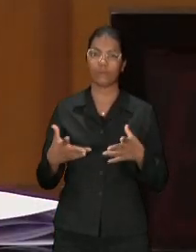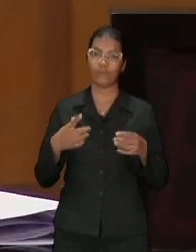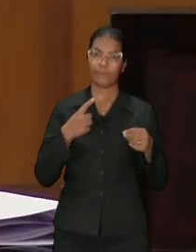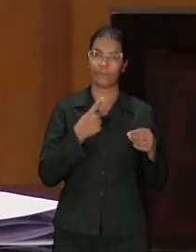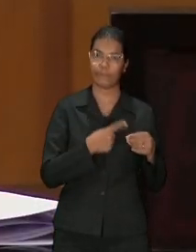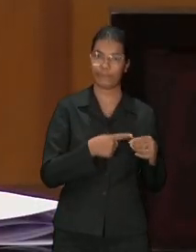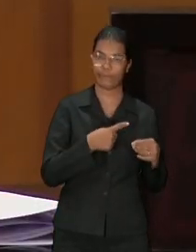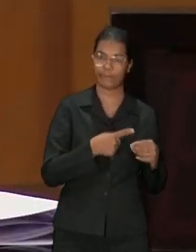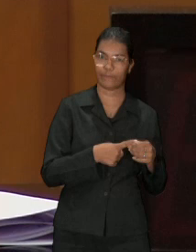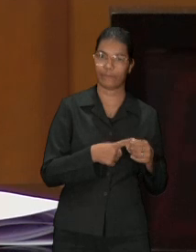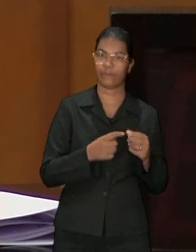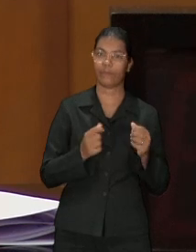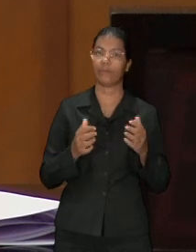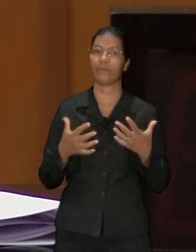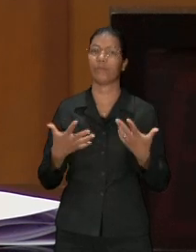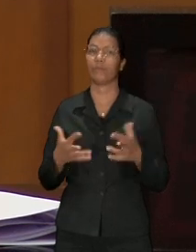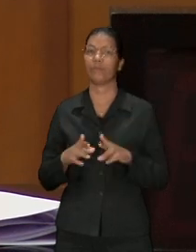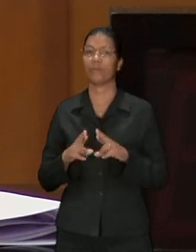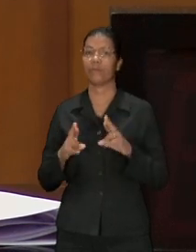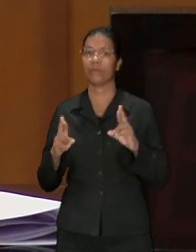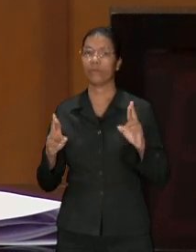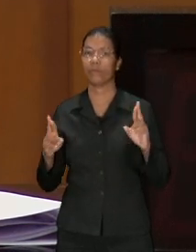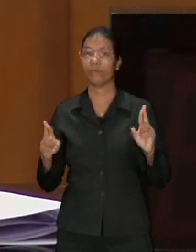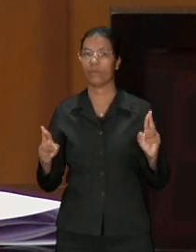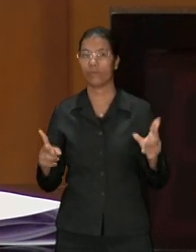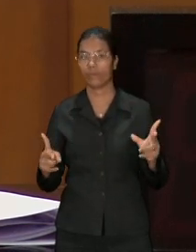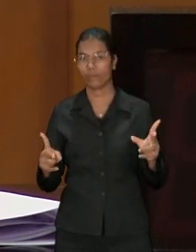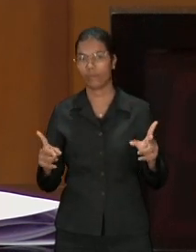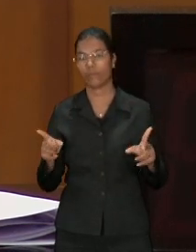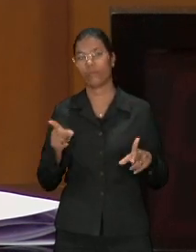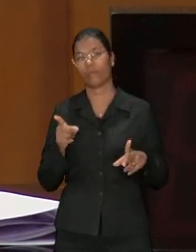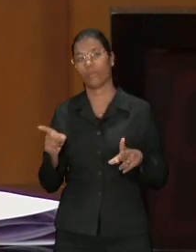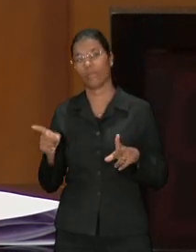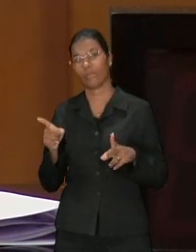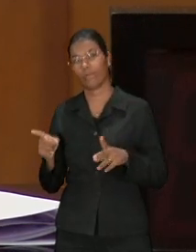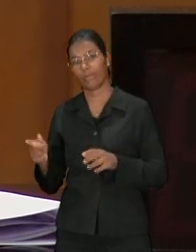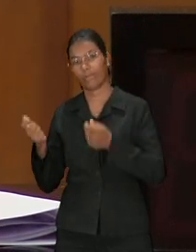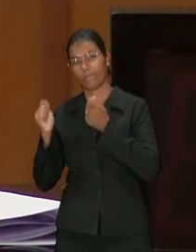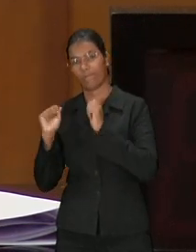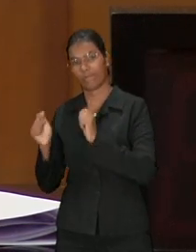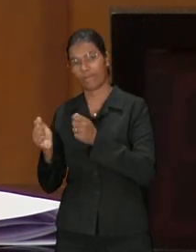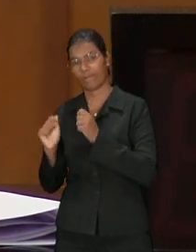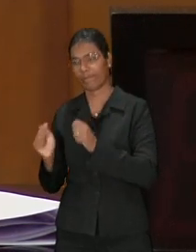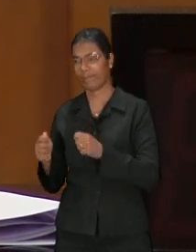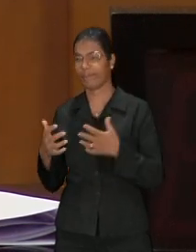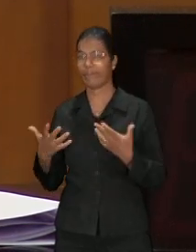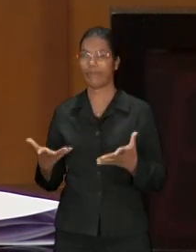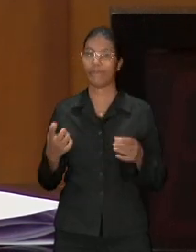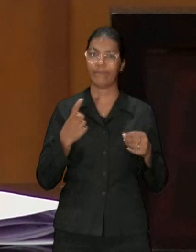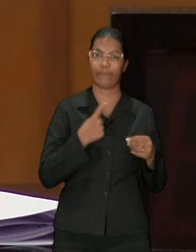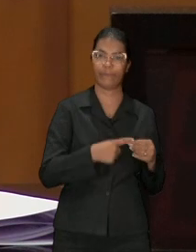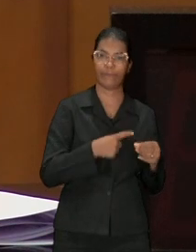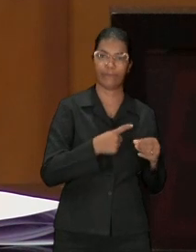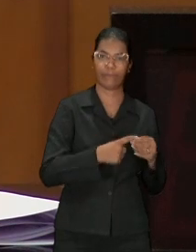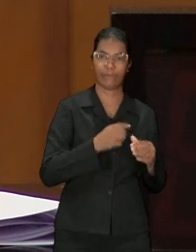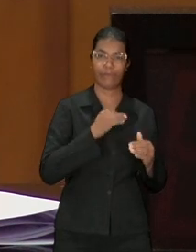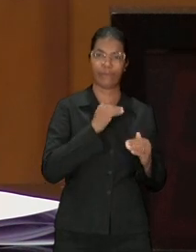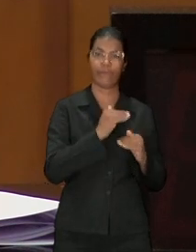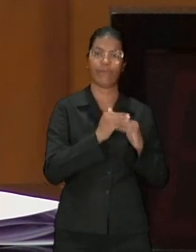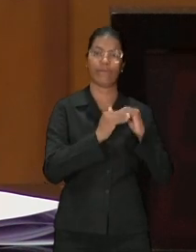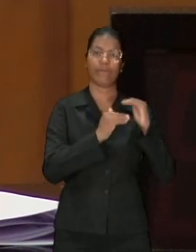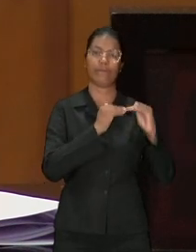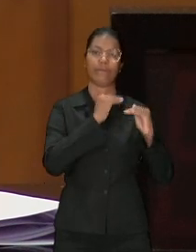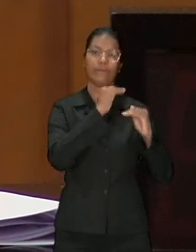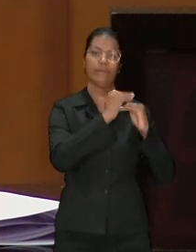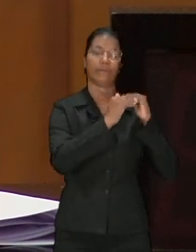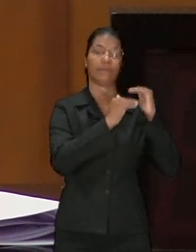humanos. A cidadania esteve e está em permanente construção. É um referencial de conquista